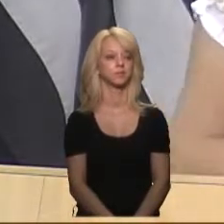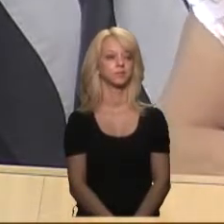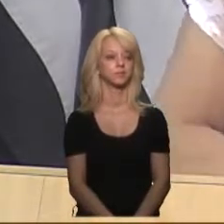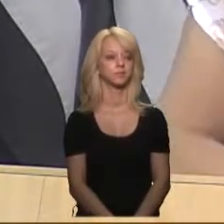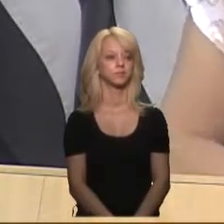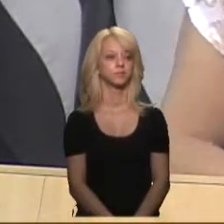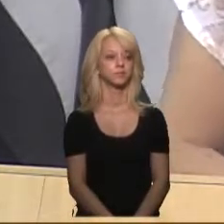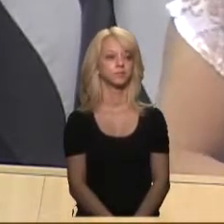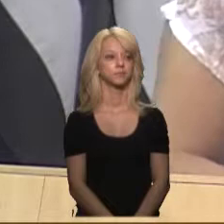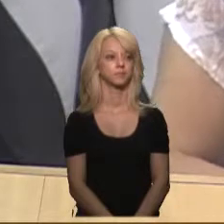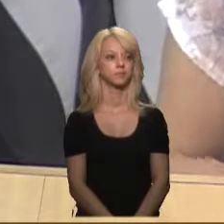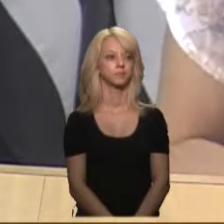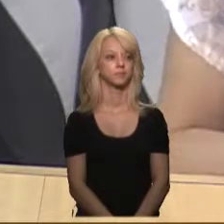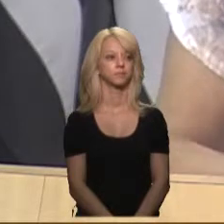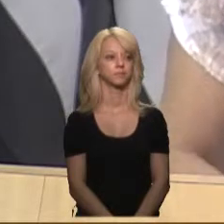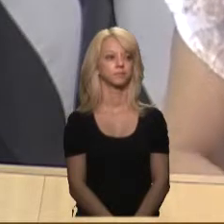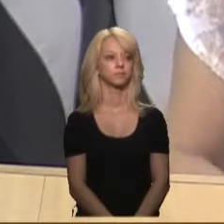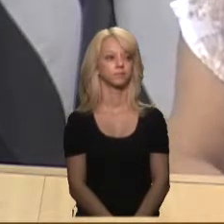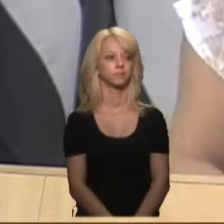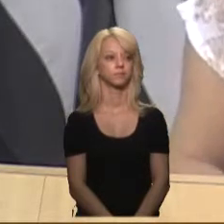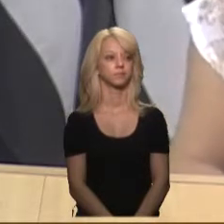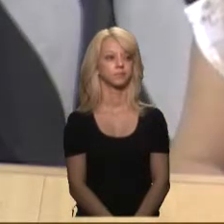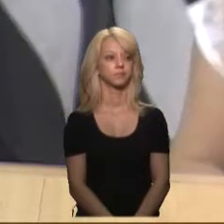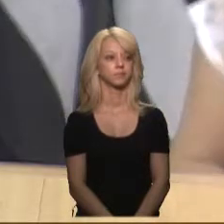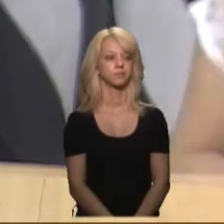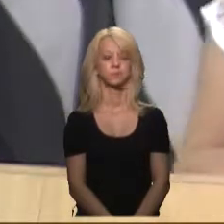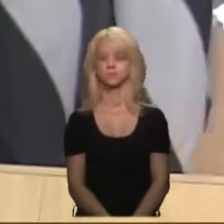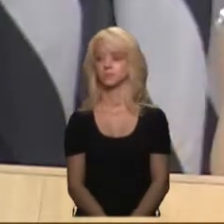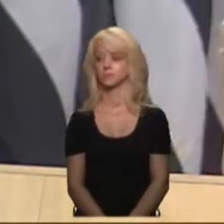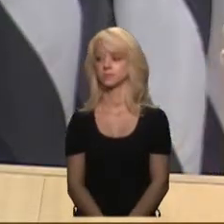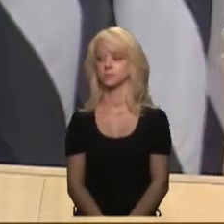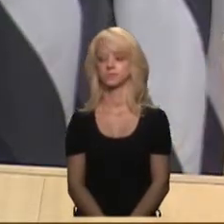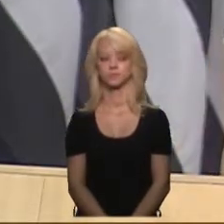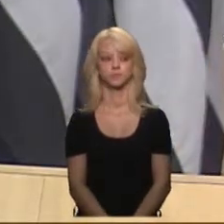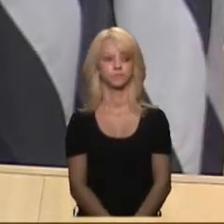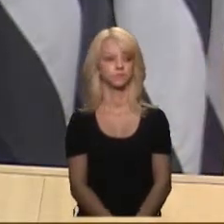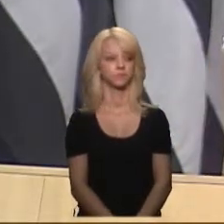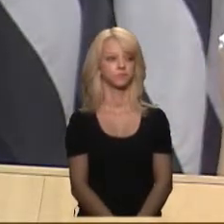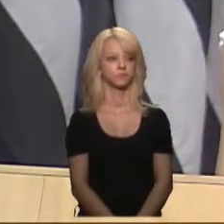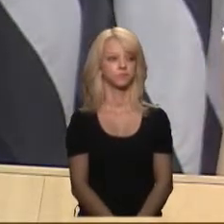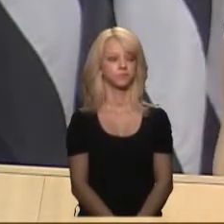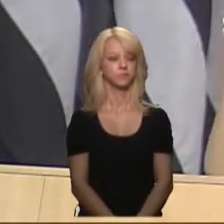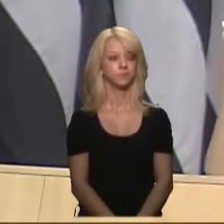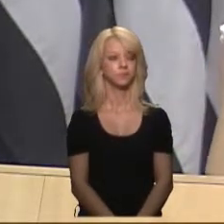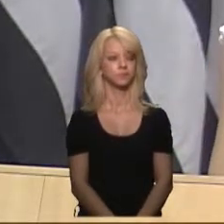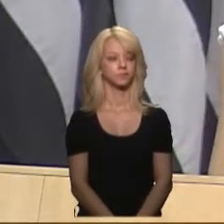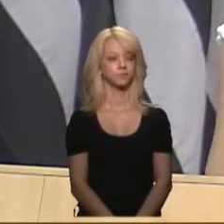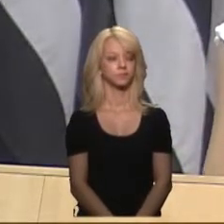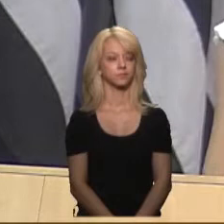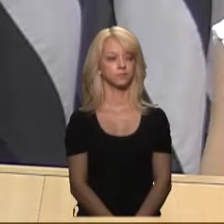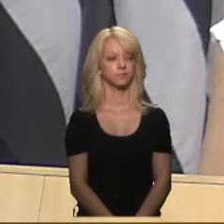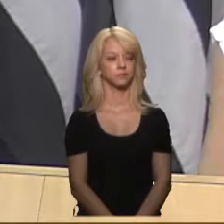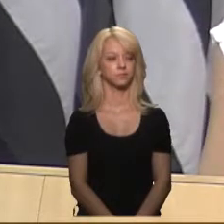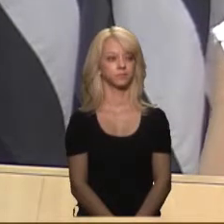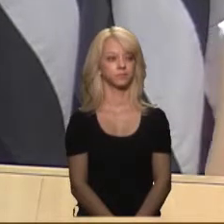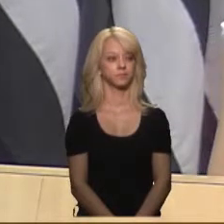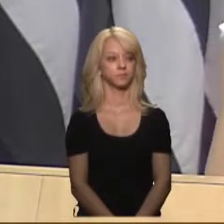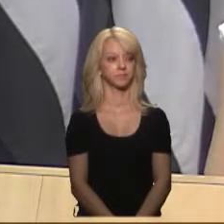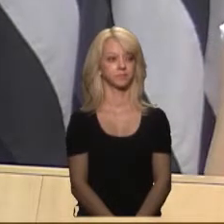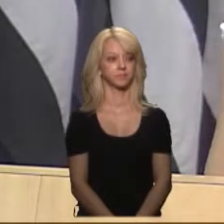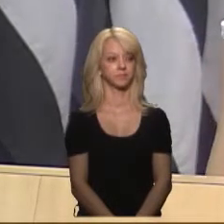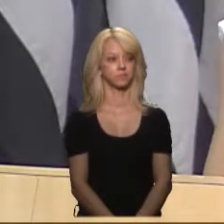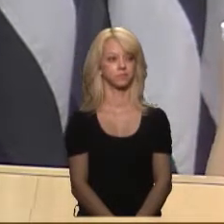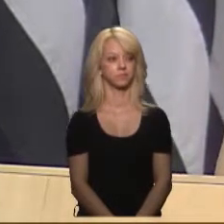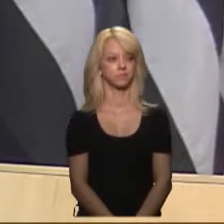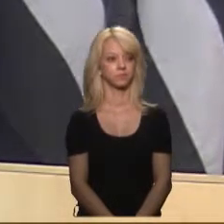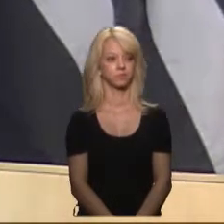eu sou contra o paternalismo, porém, nessa situação, a gente vê que são situação que nós